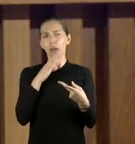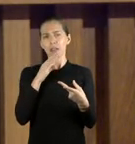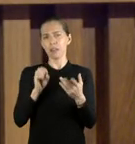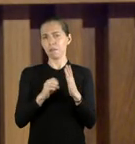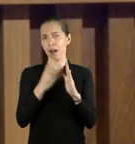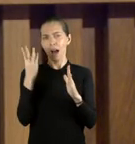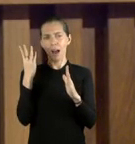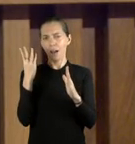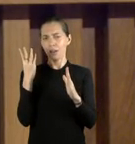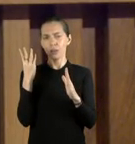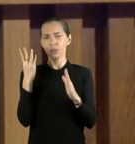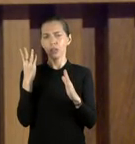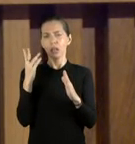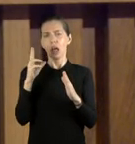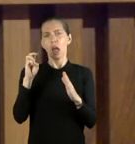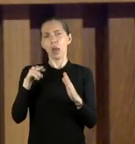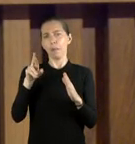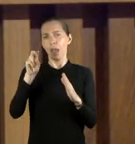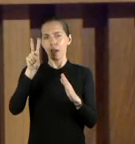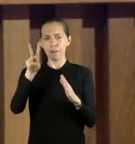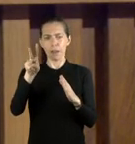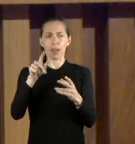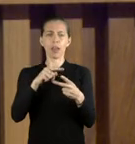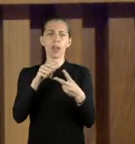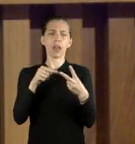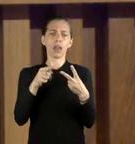prédios populares, como MRV,